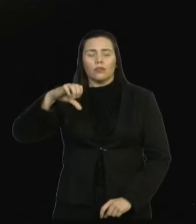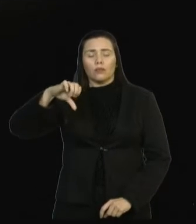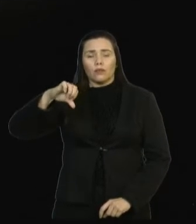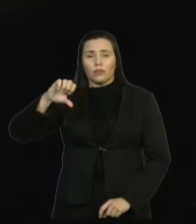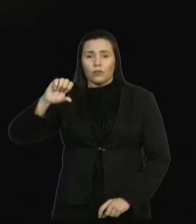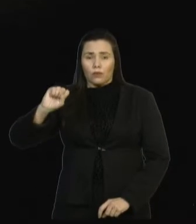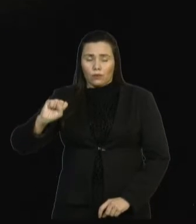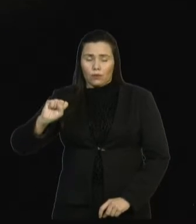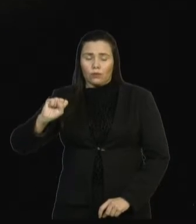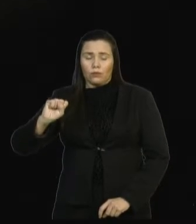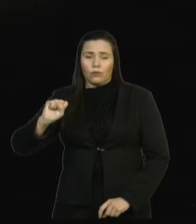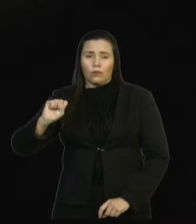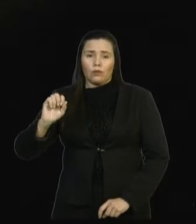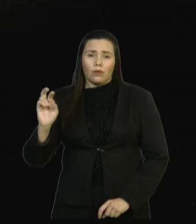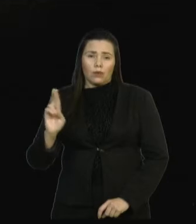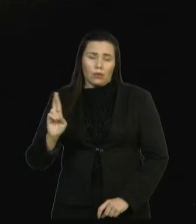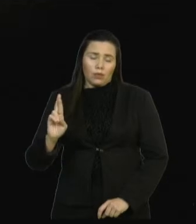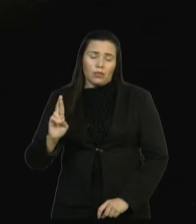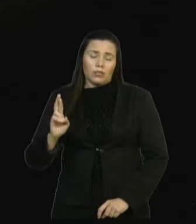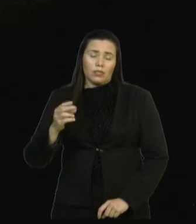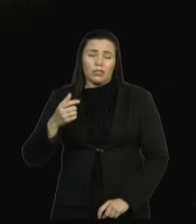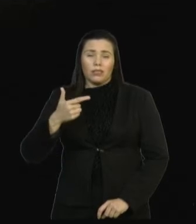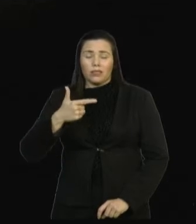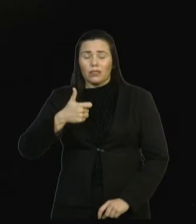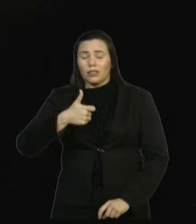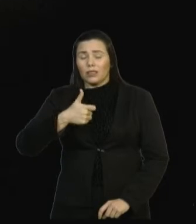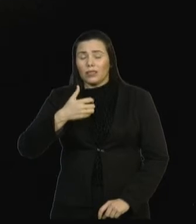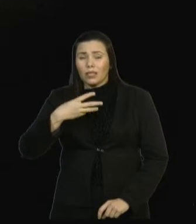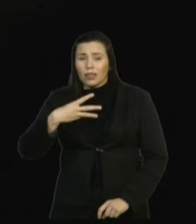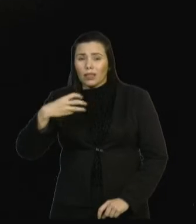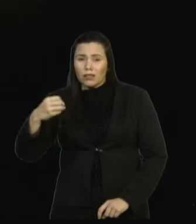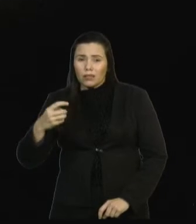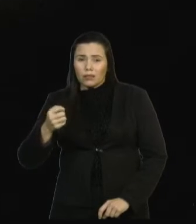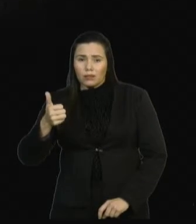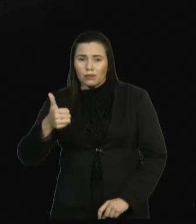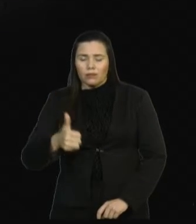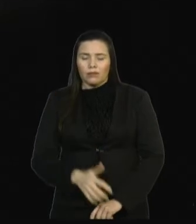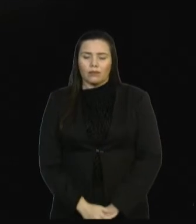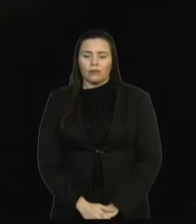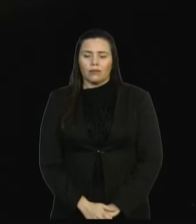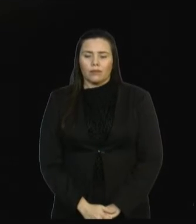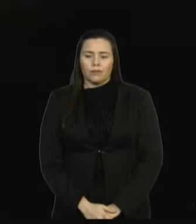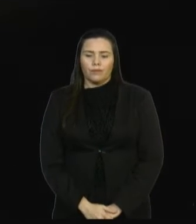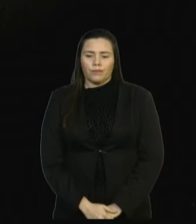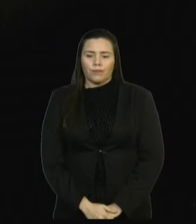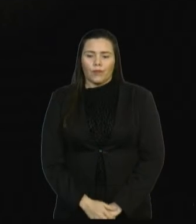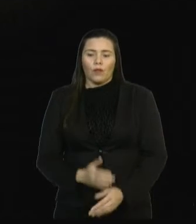R$ 515.198,30. Esse contrato que o senhor está vendo aqui, ele começou a ter vigência no dia